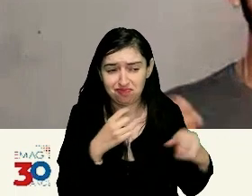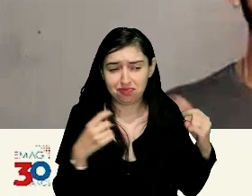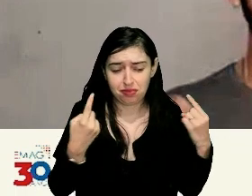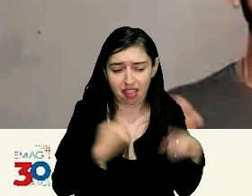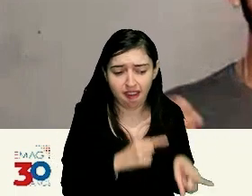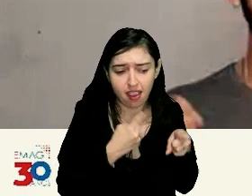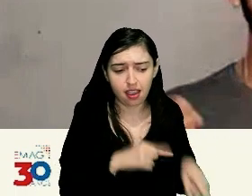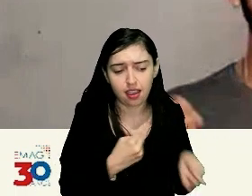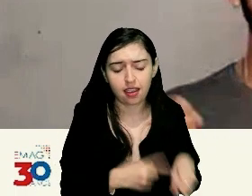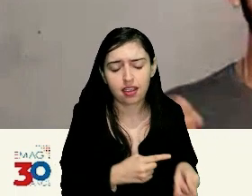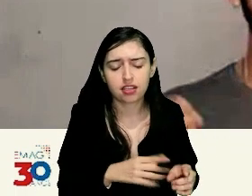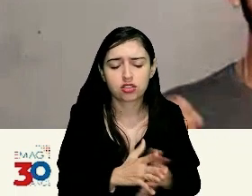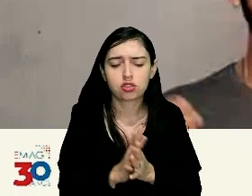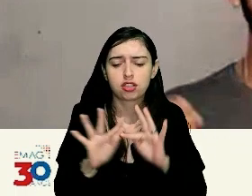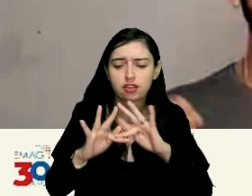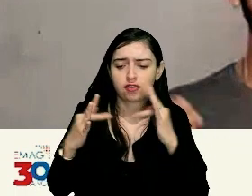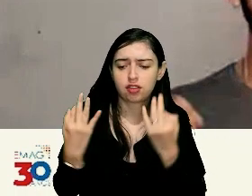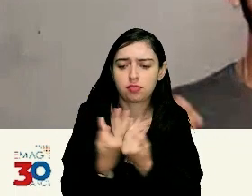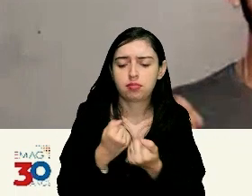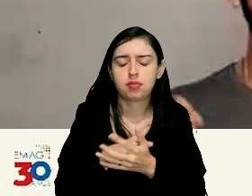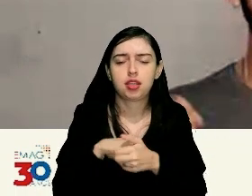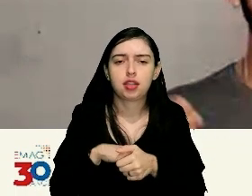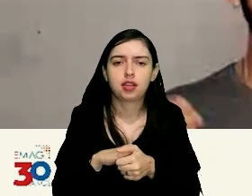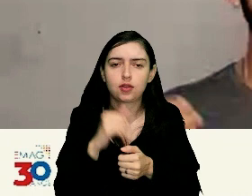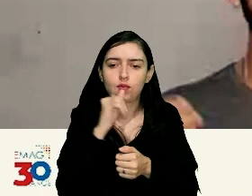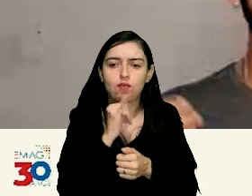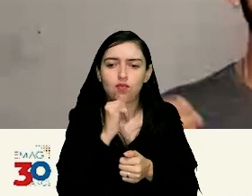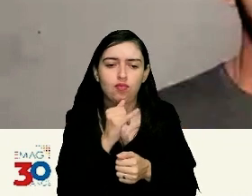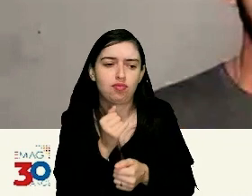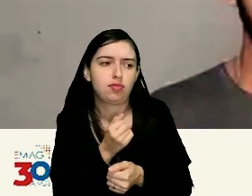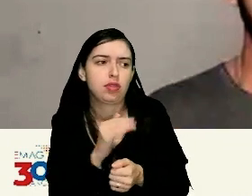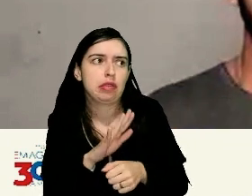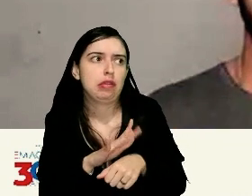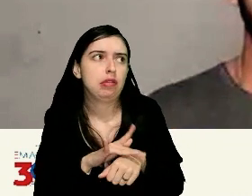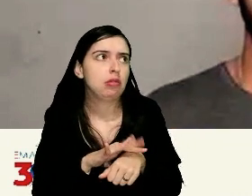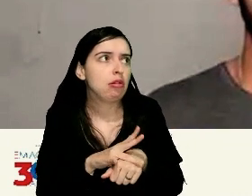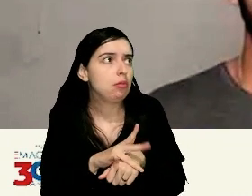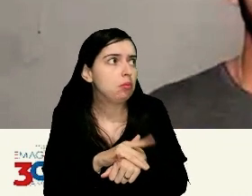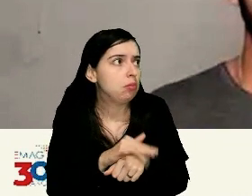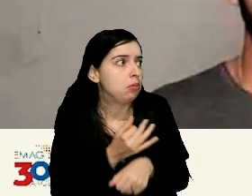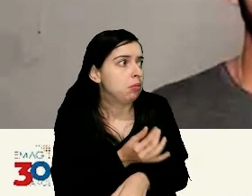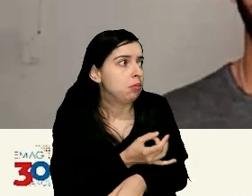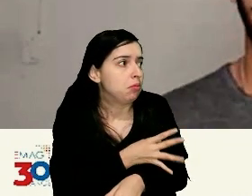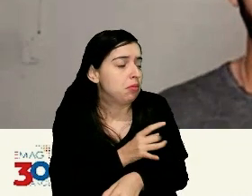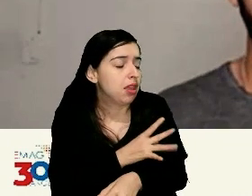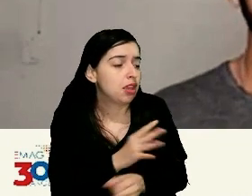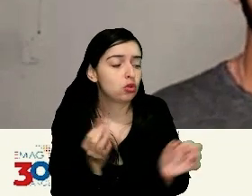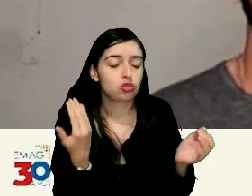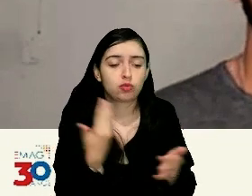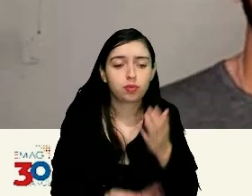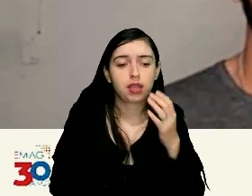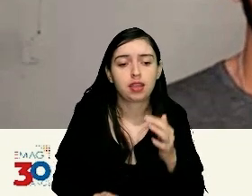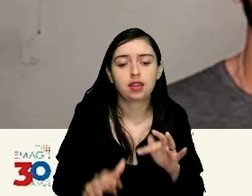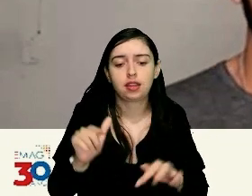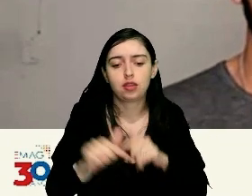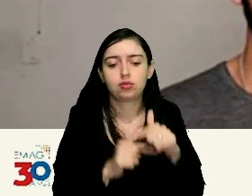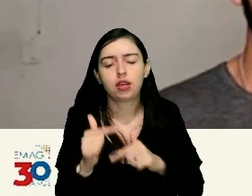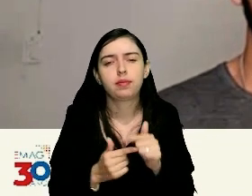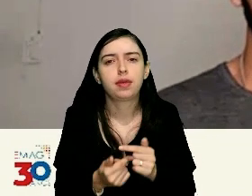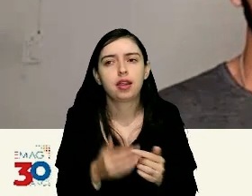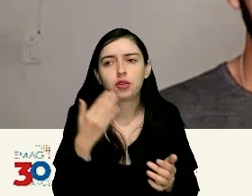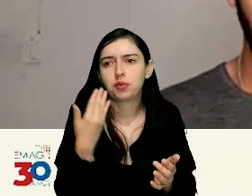patriarcal que traz para elas, por exemplo, medo de perder o seu emprego, medo de como ela vai reconhecer esse seu próprio